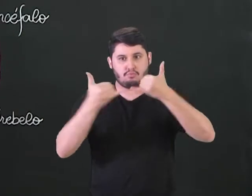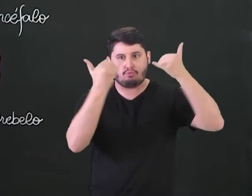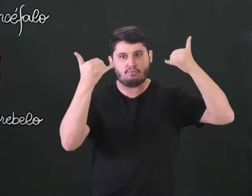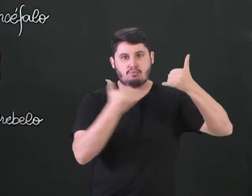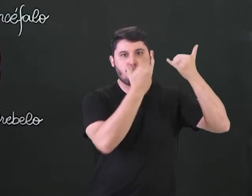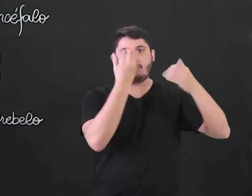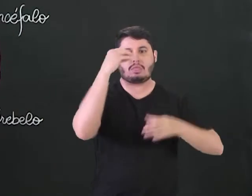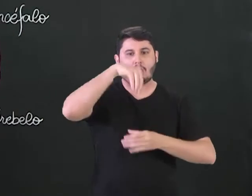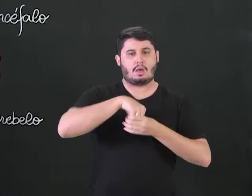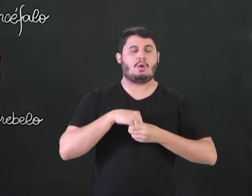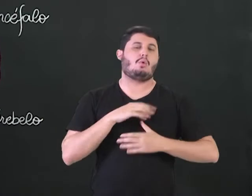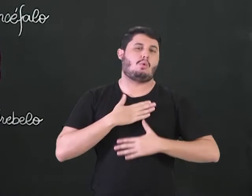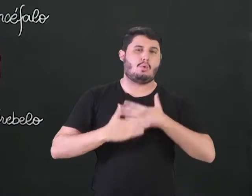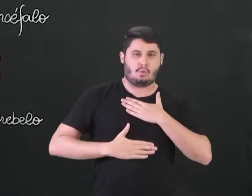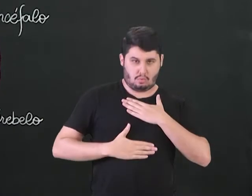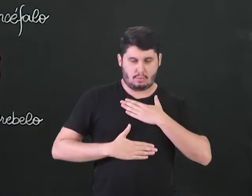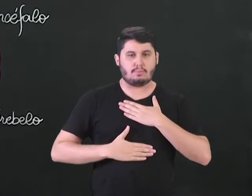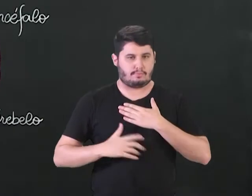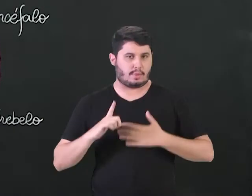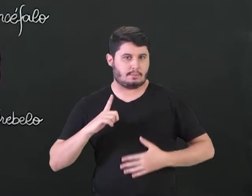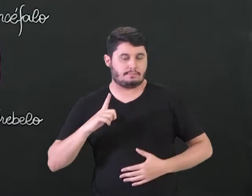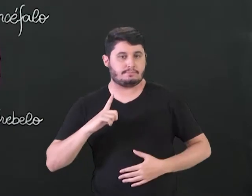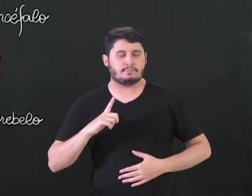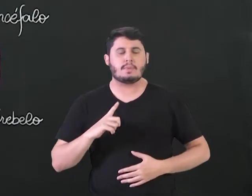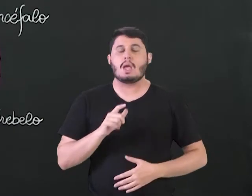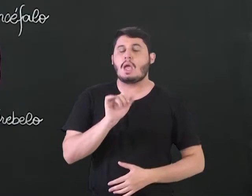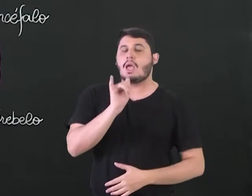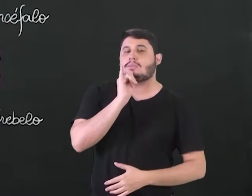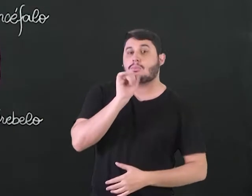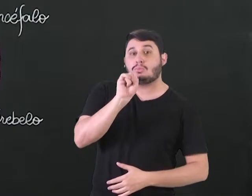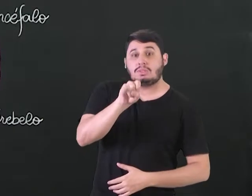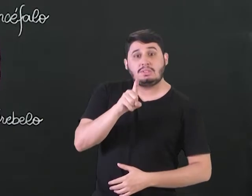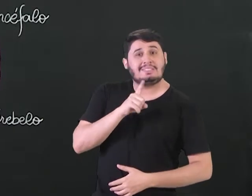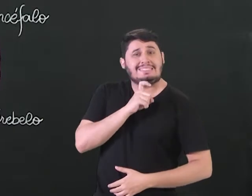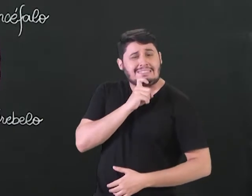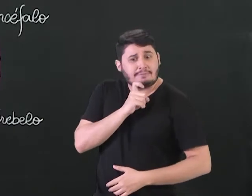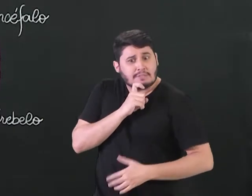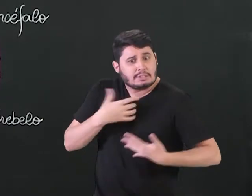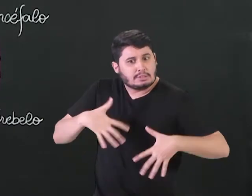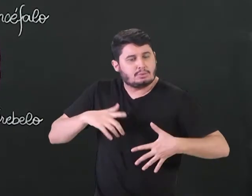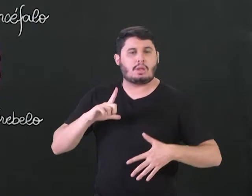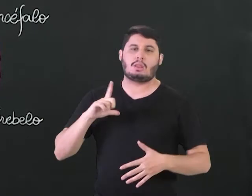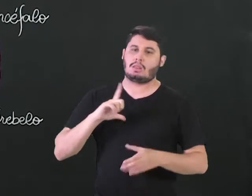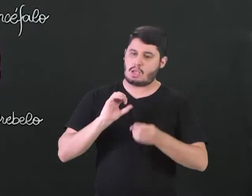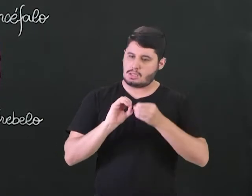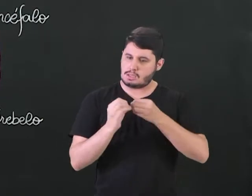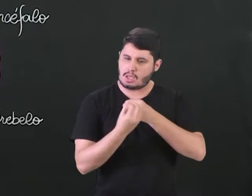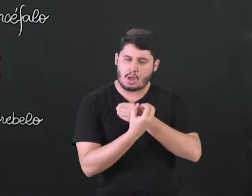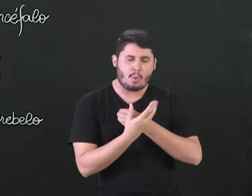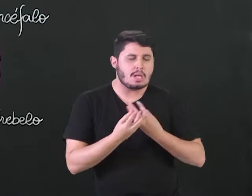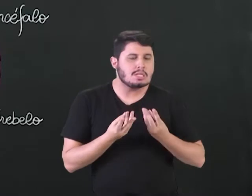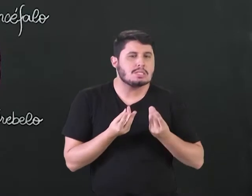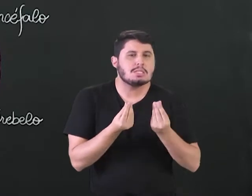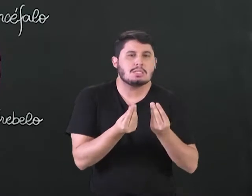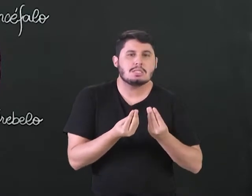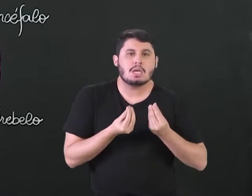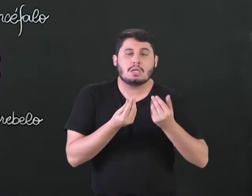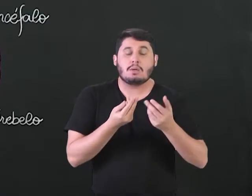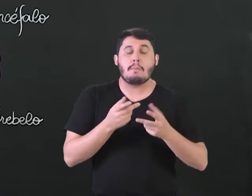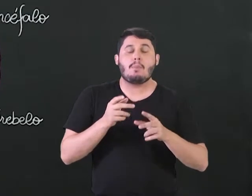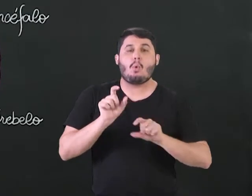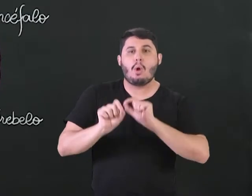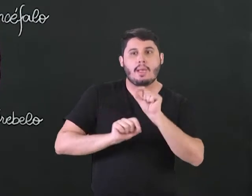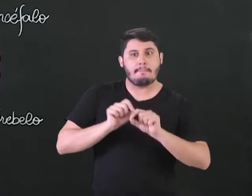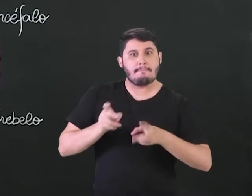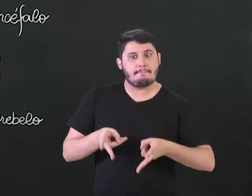corpo. Quando você sente frio, você teve células sensitivas, neurônios que perceberam essa informação